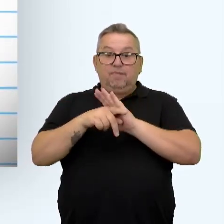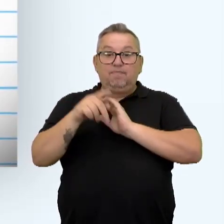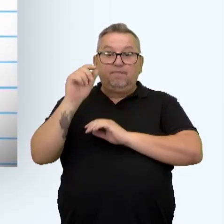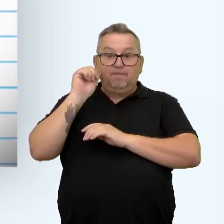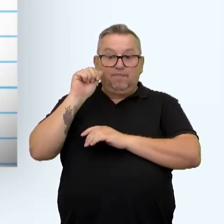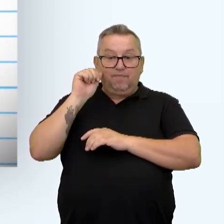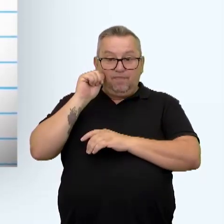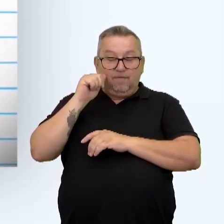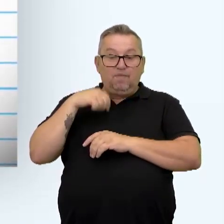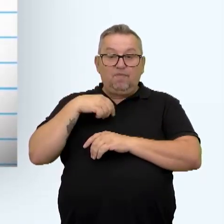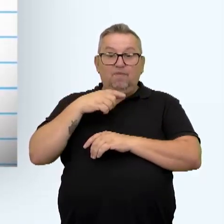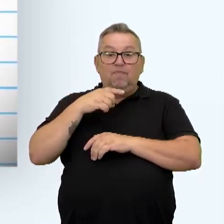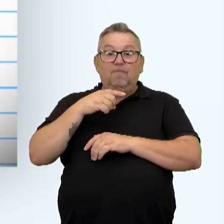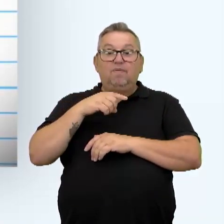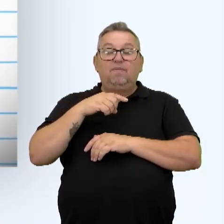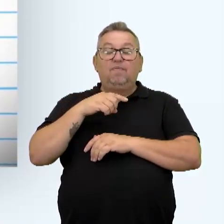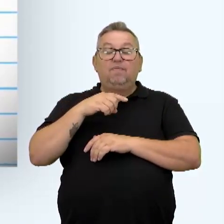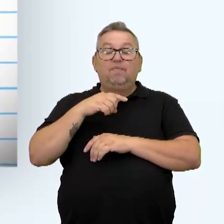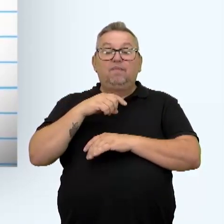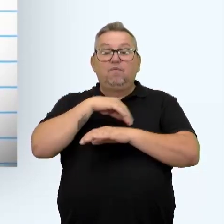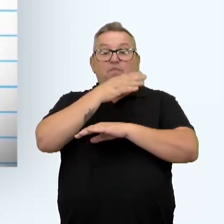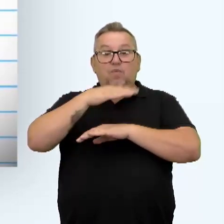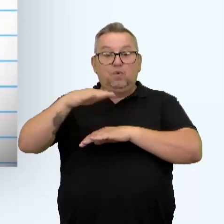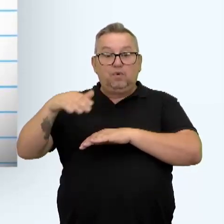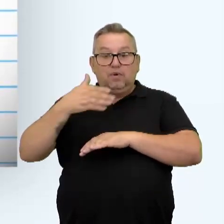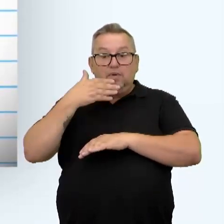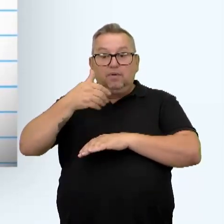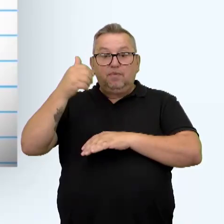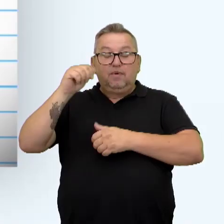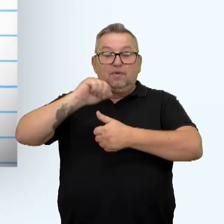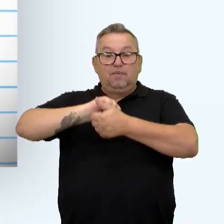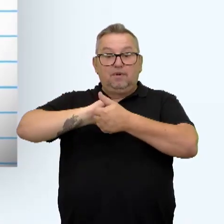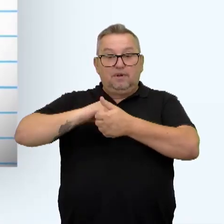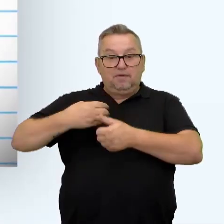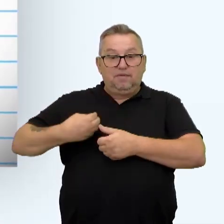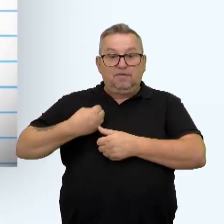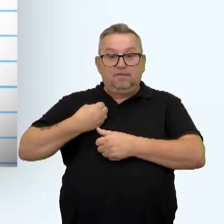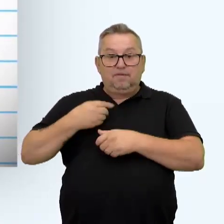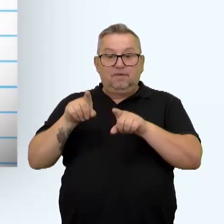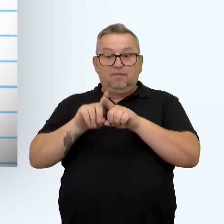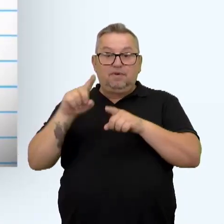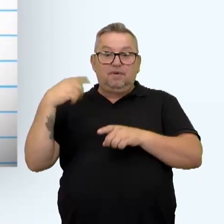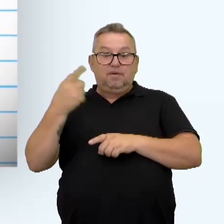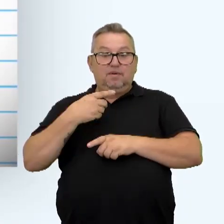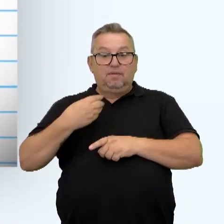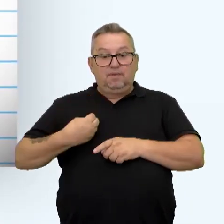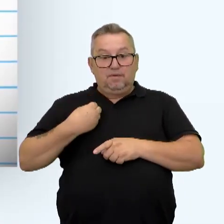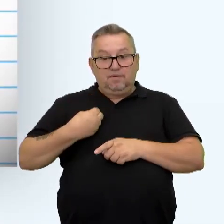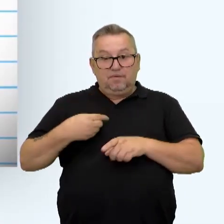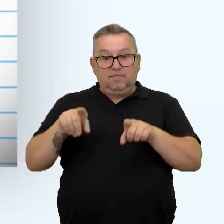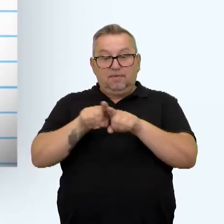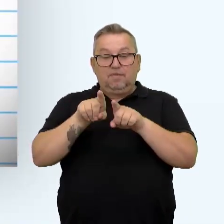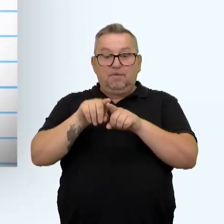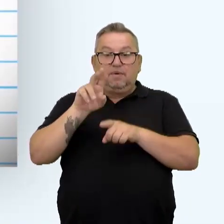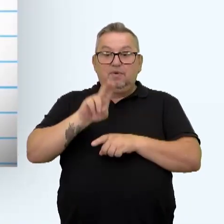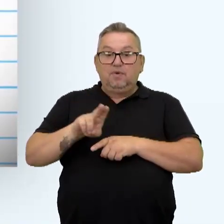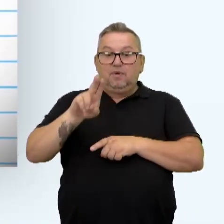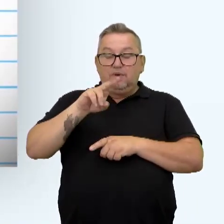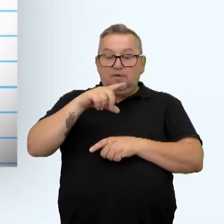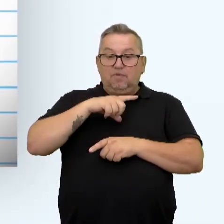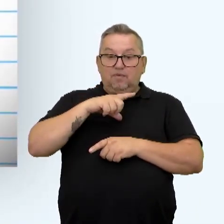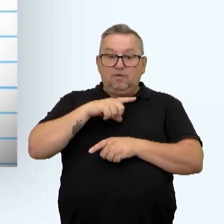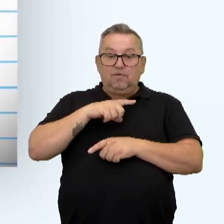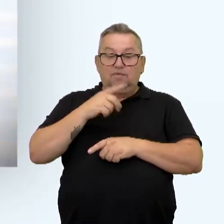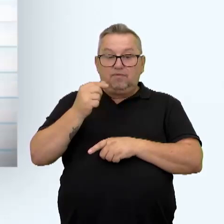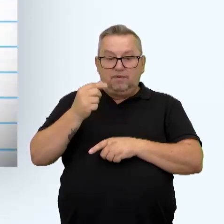florestas, águas e montanhas é essencial para uma melhor qualidade de vida e para a nossa própria existência. Mesmo pensando em termos